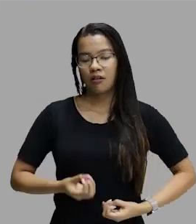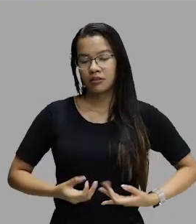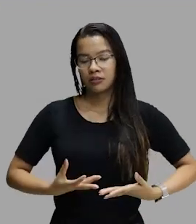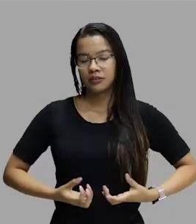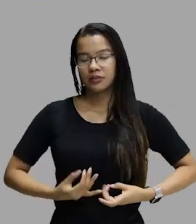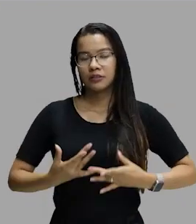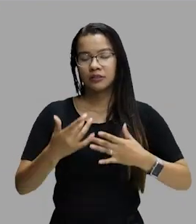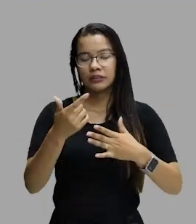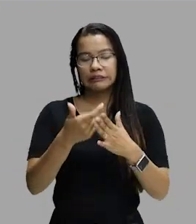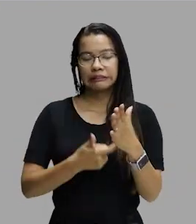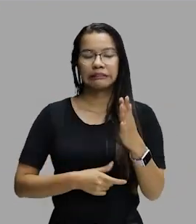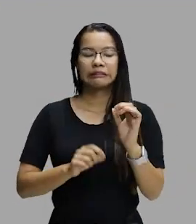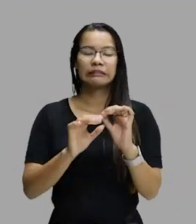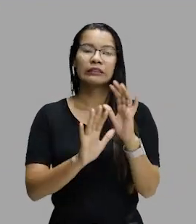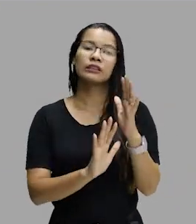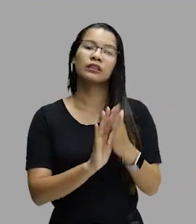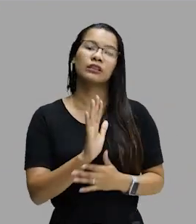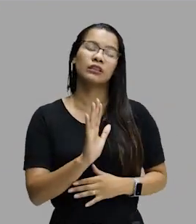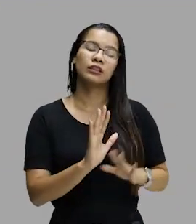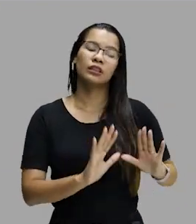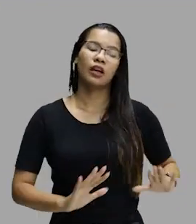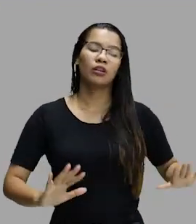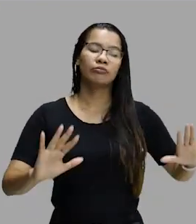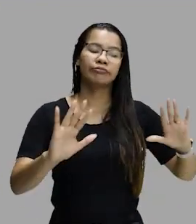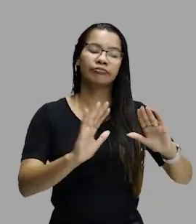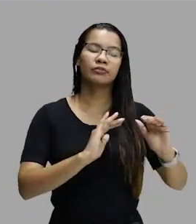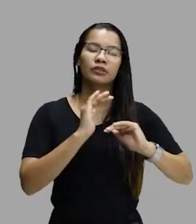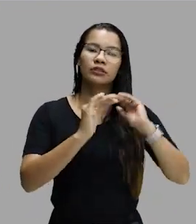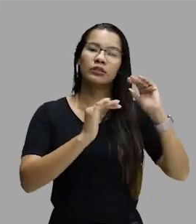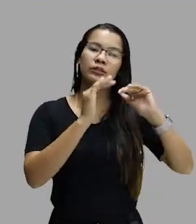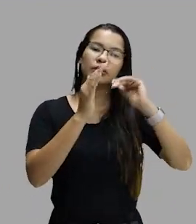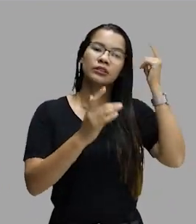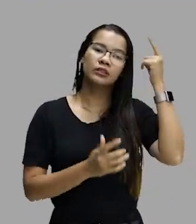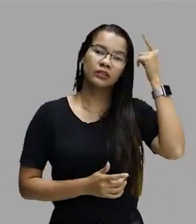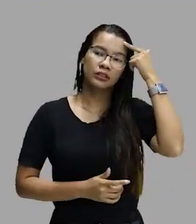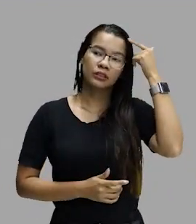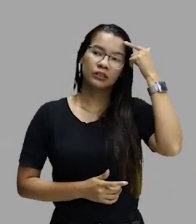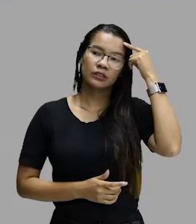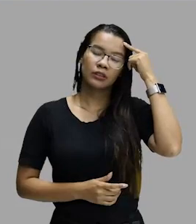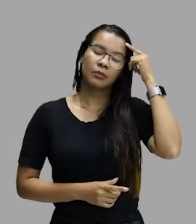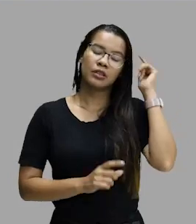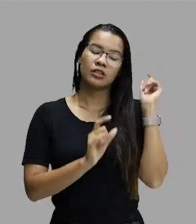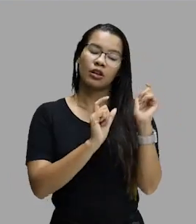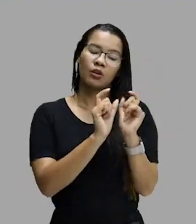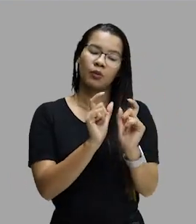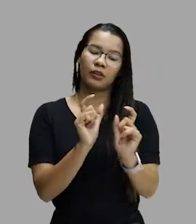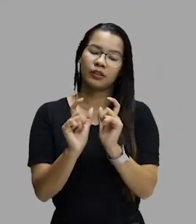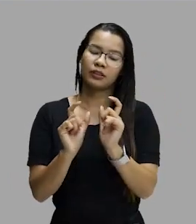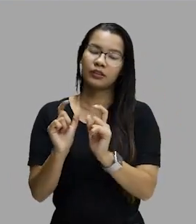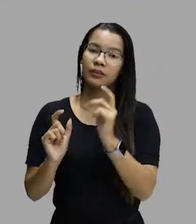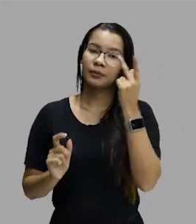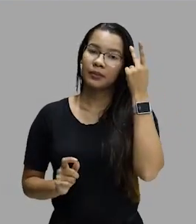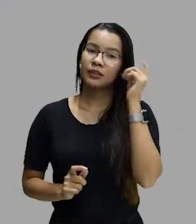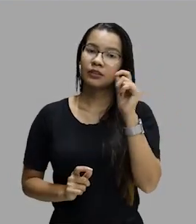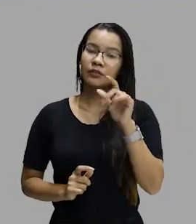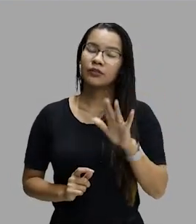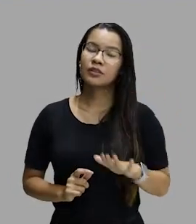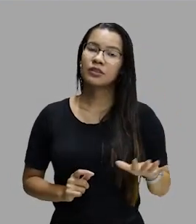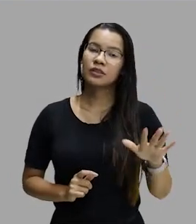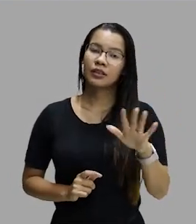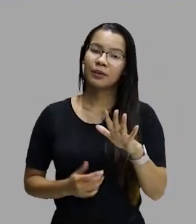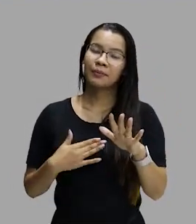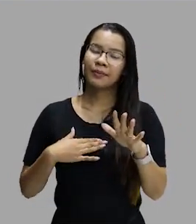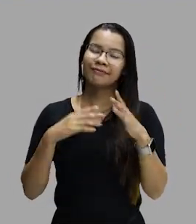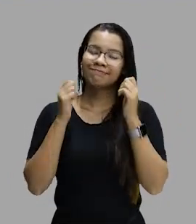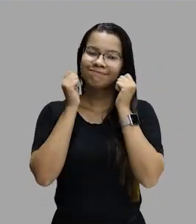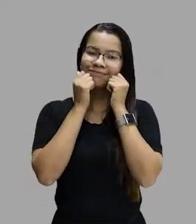criando esses textos dentro de um encadeamento de ideias, dentro de uma sequência, para que você, meu